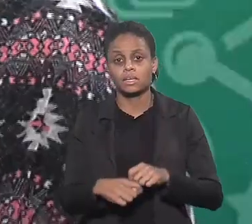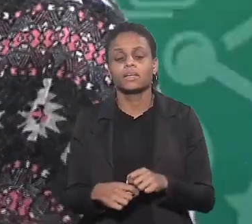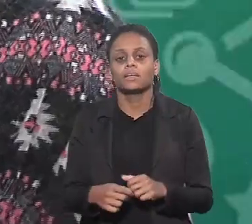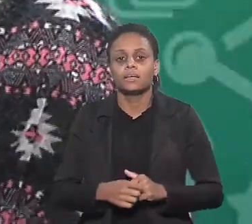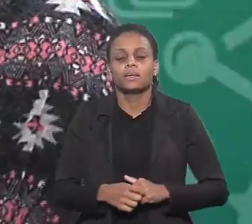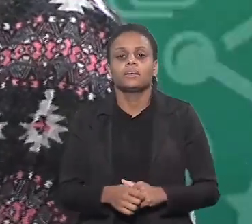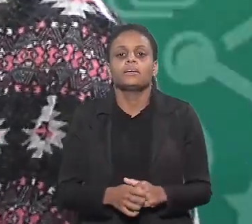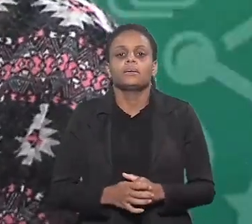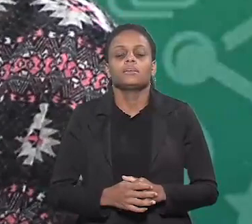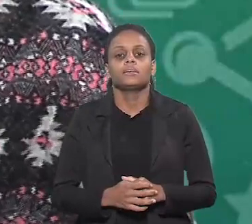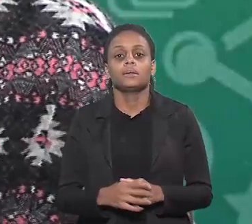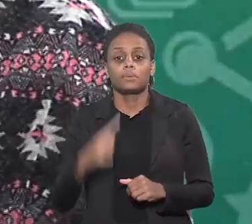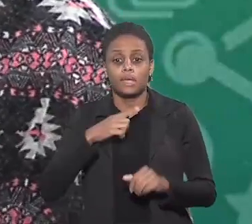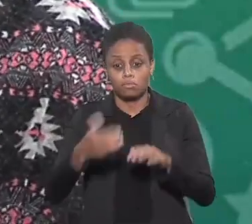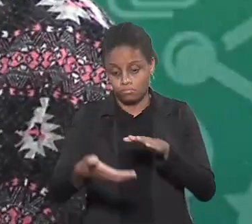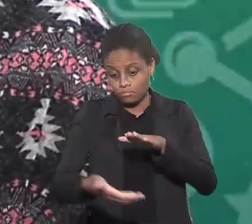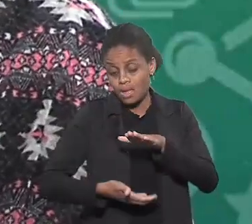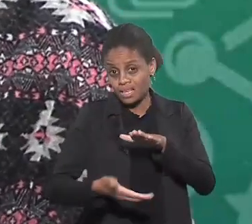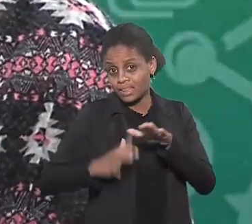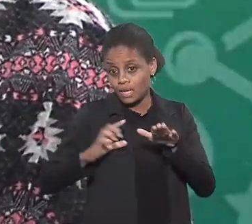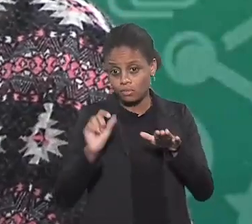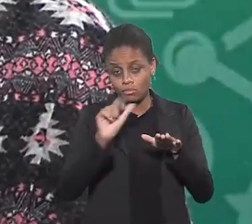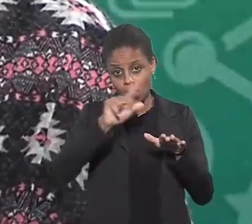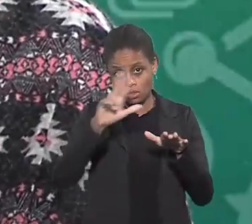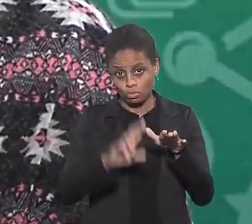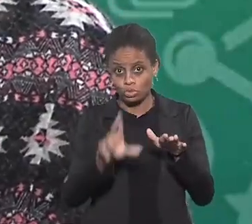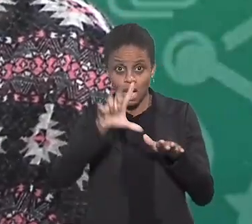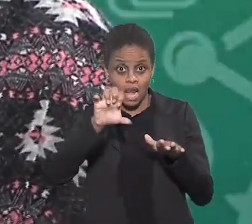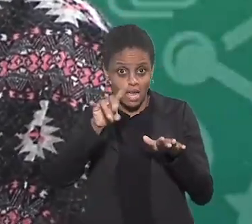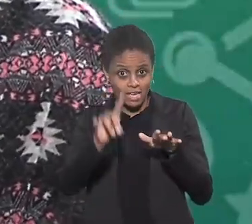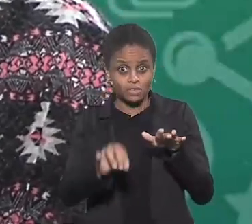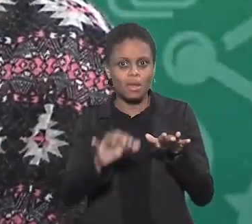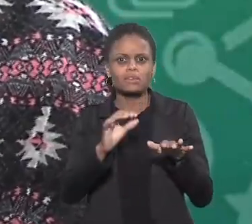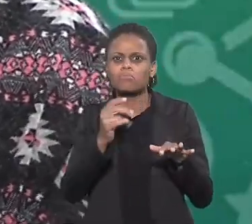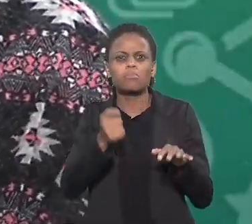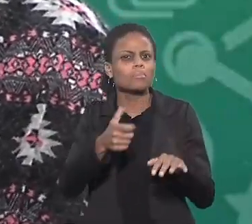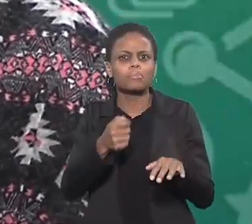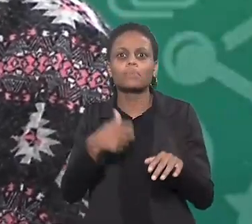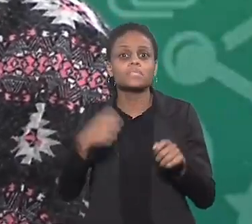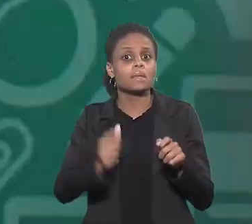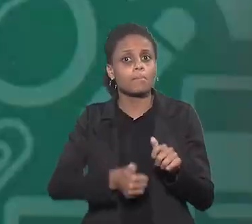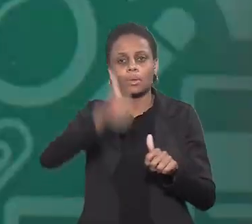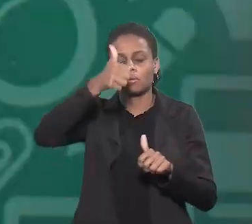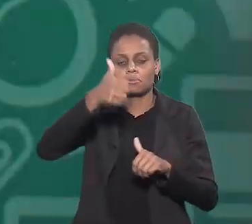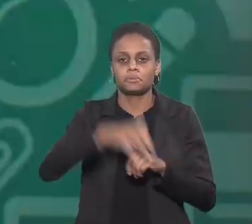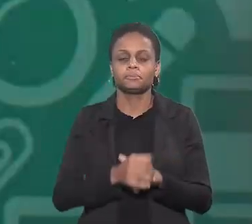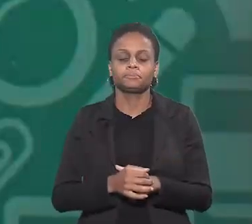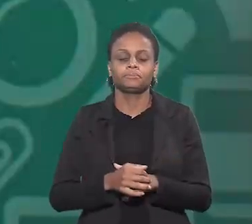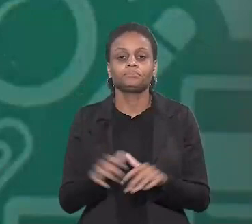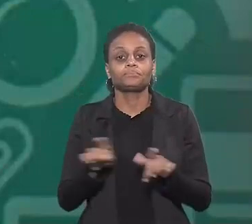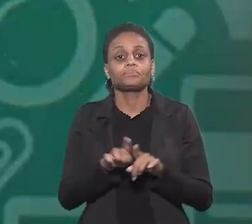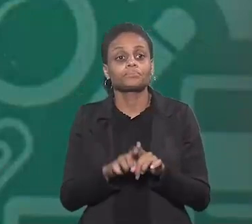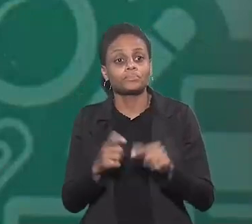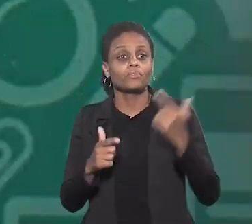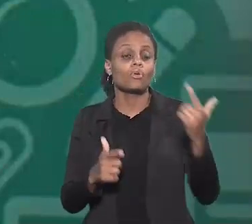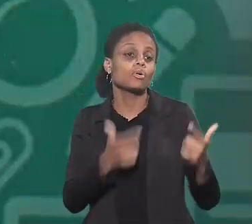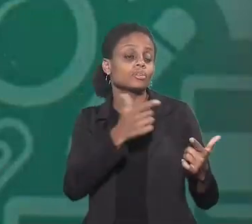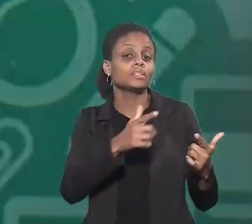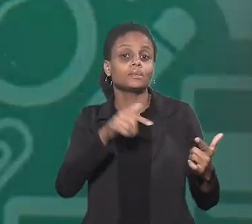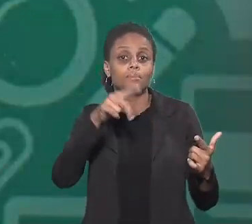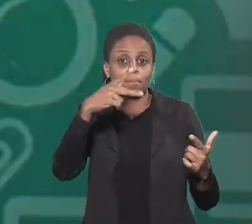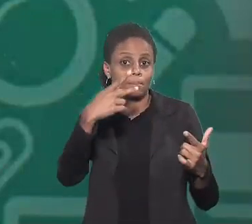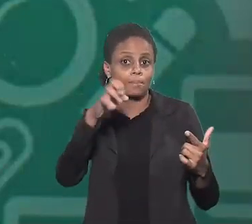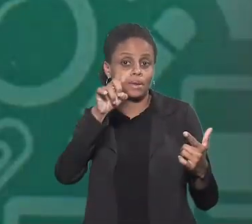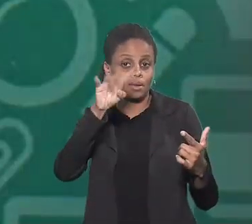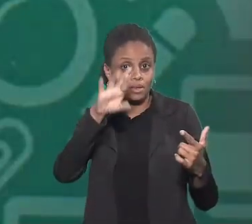luzinha embaixo de LED, mas não é suficiente. Preciso uma iluminação melhor. Tá certo. Eu vou conversar também com o Pedro Giaquinto, é